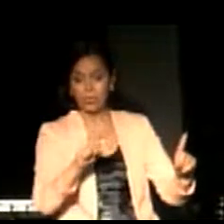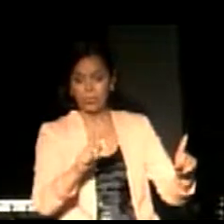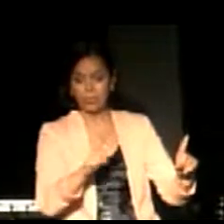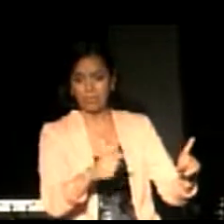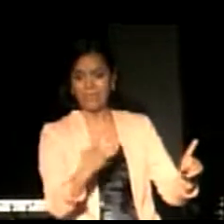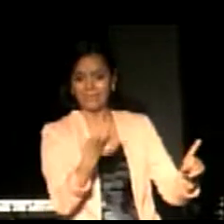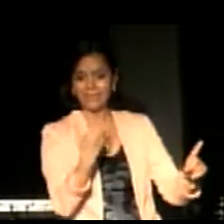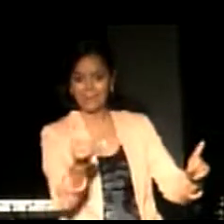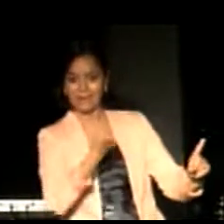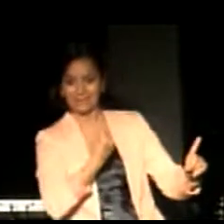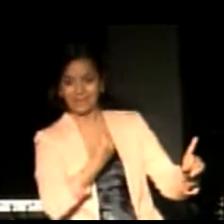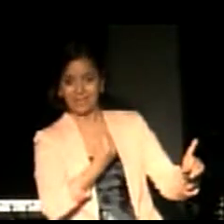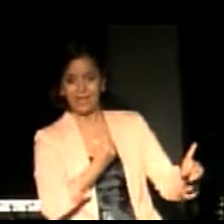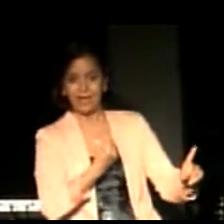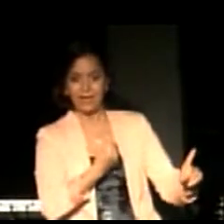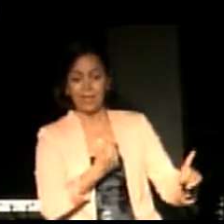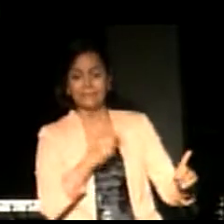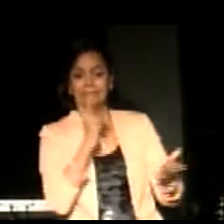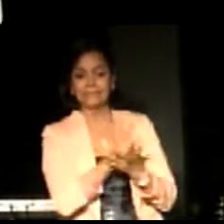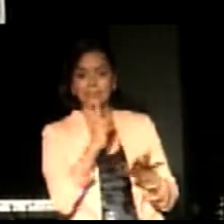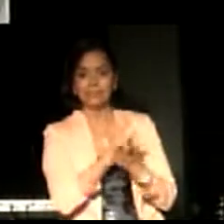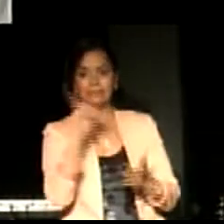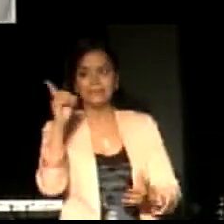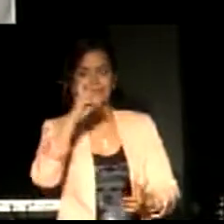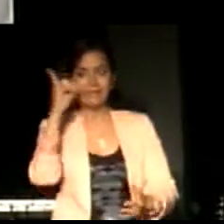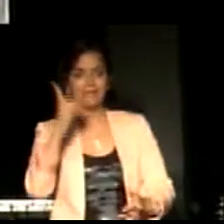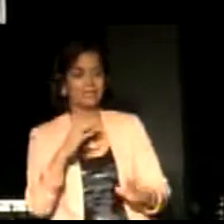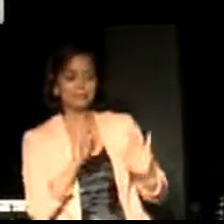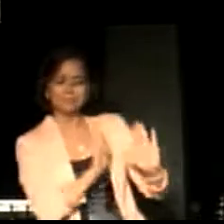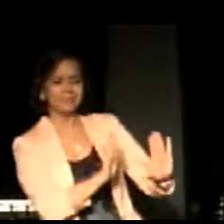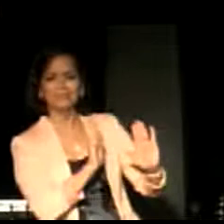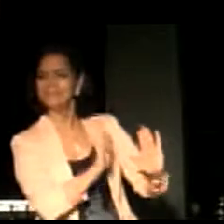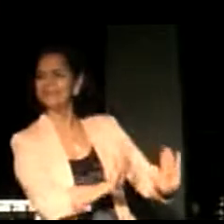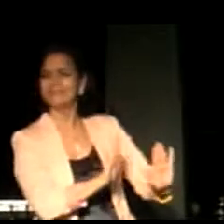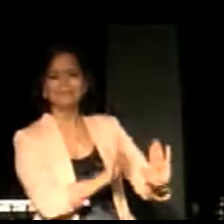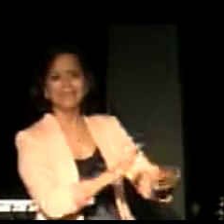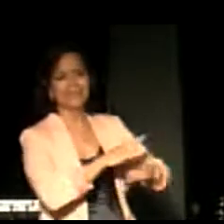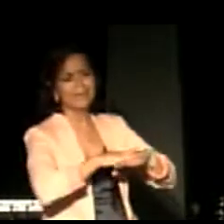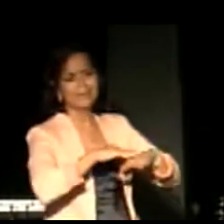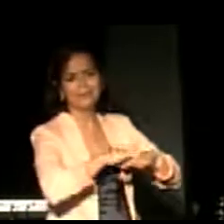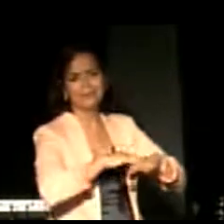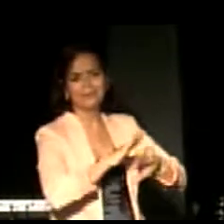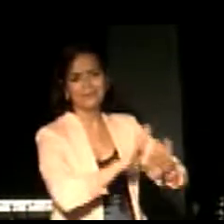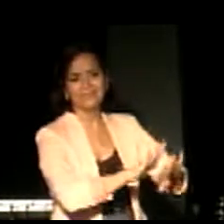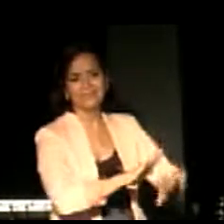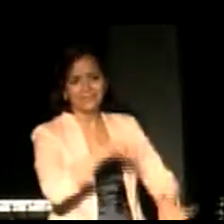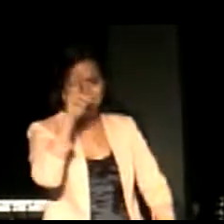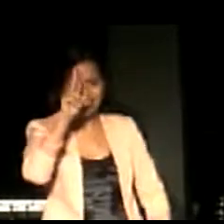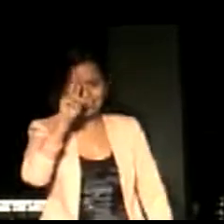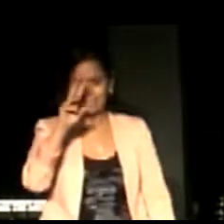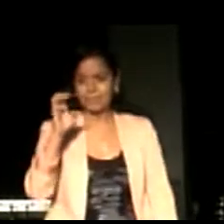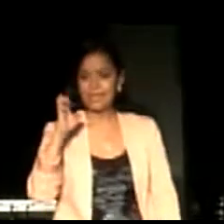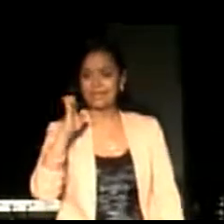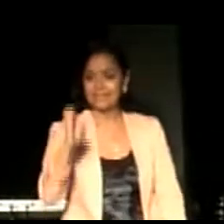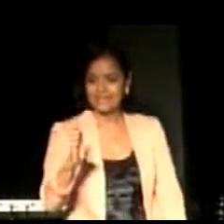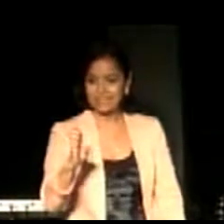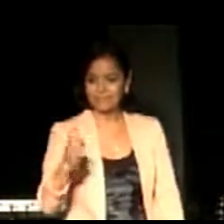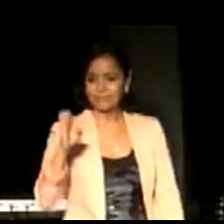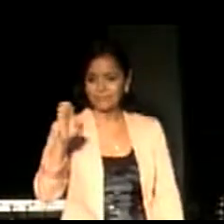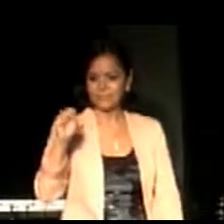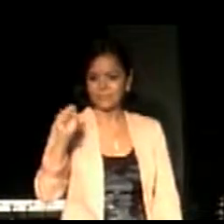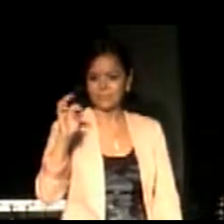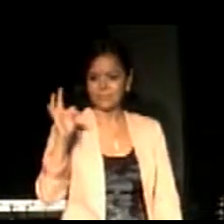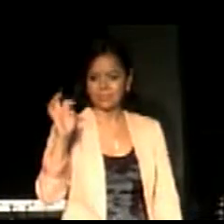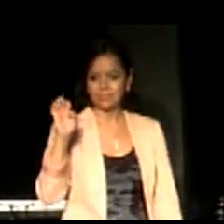com mansidão. Vocês se lembram de Estevão? Já citei o caso de Estevão. Mas vocês se